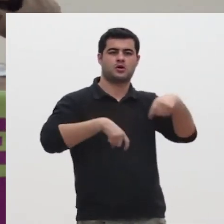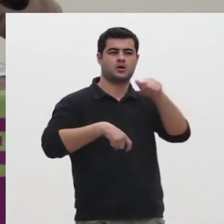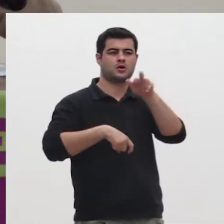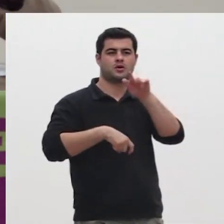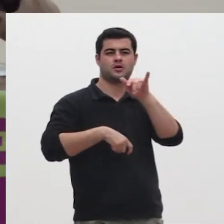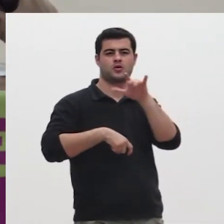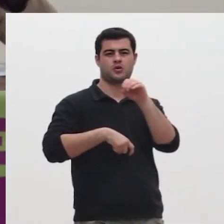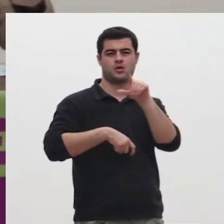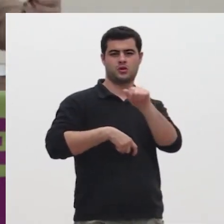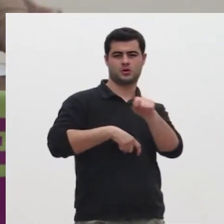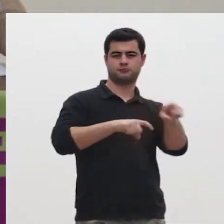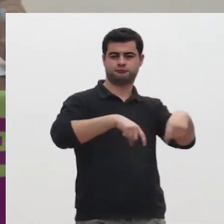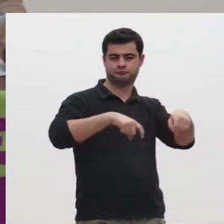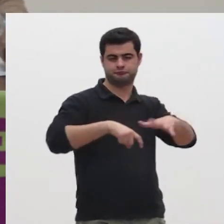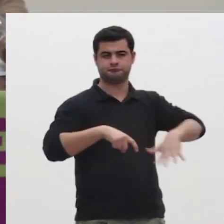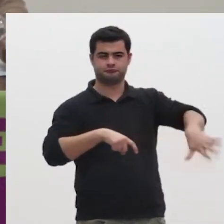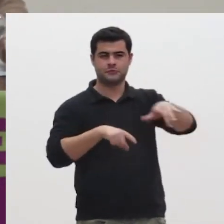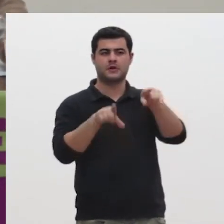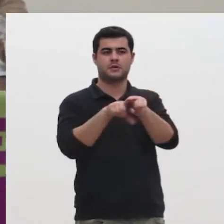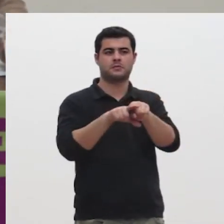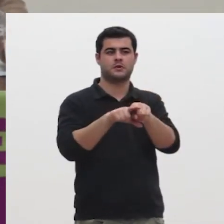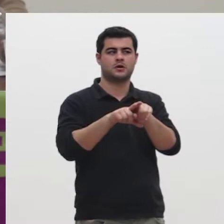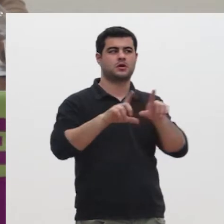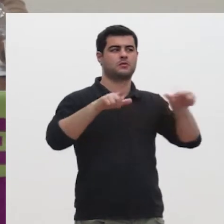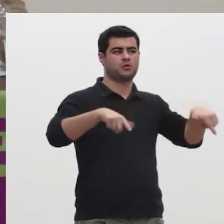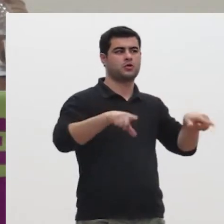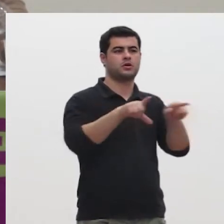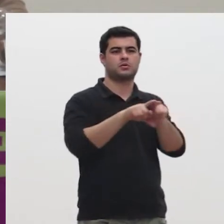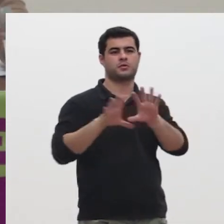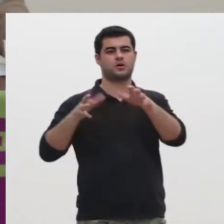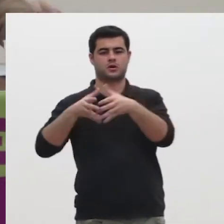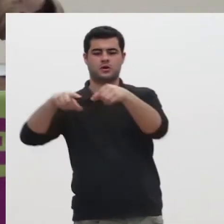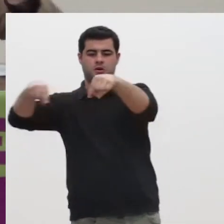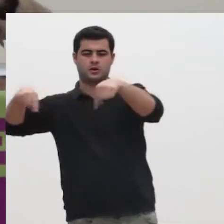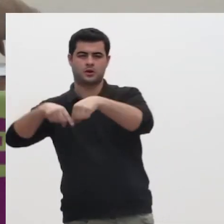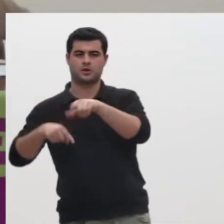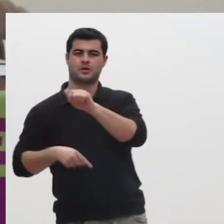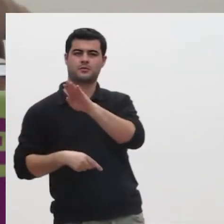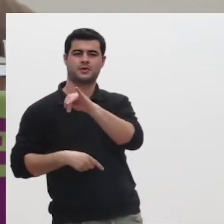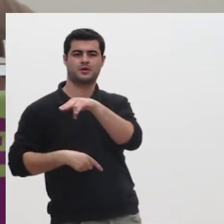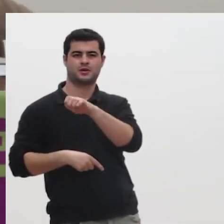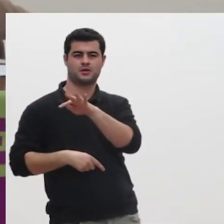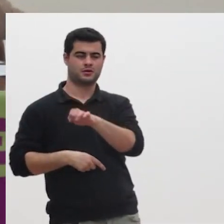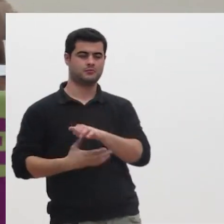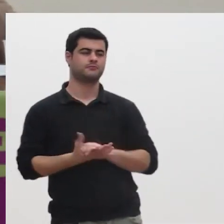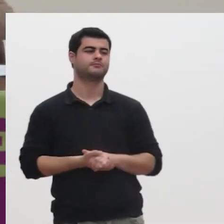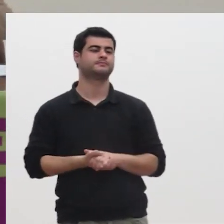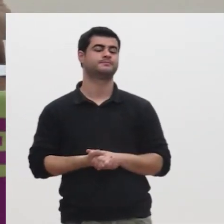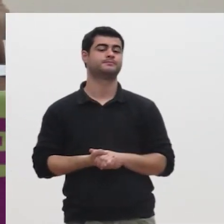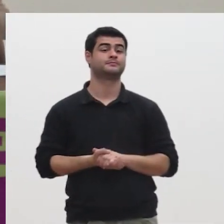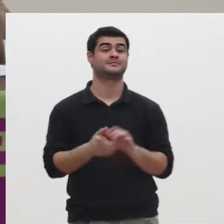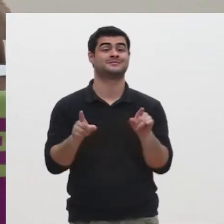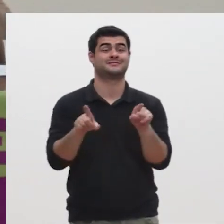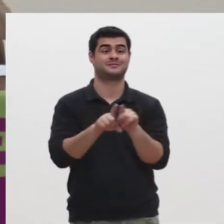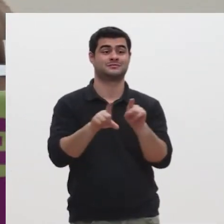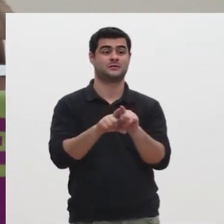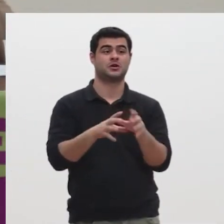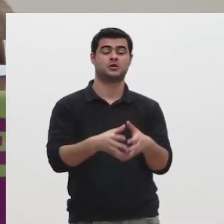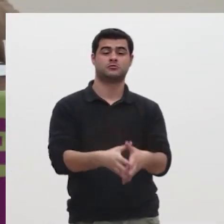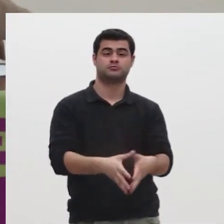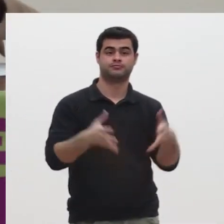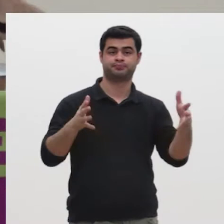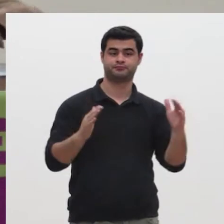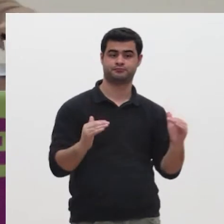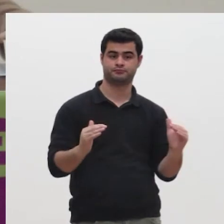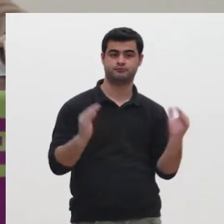nos laboratórios quanto também nos gabinetes. A gente precisa, por outro lado, também pensar na ampliação da biblioteca, que nessa